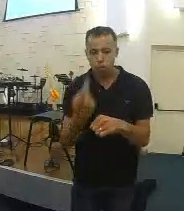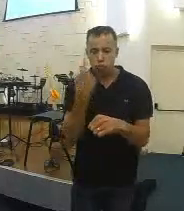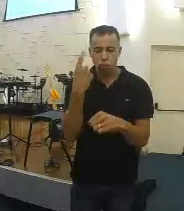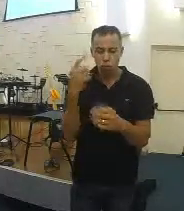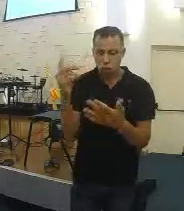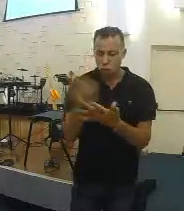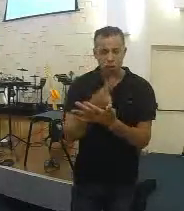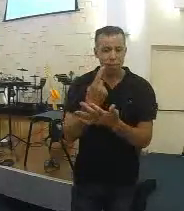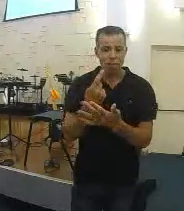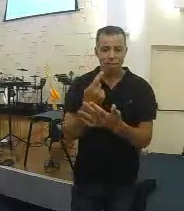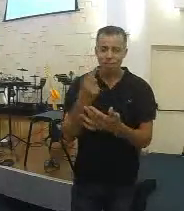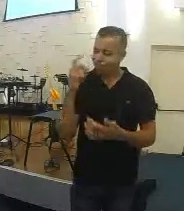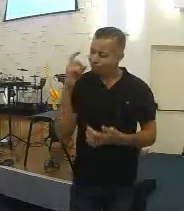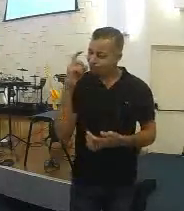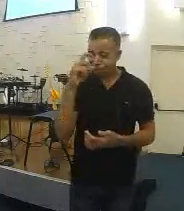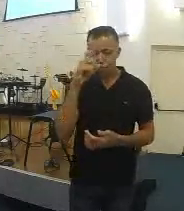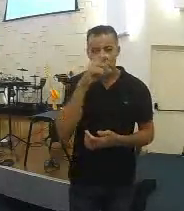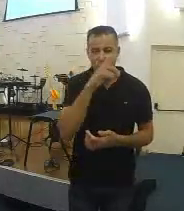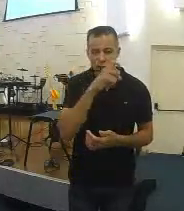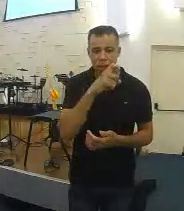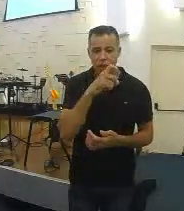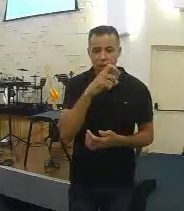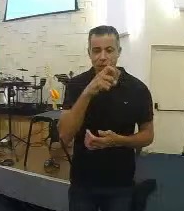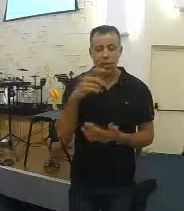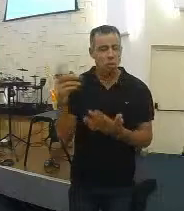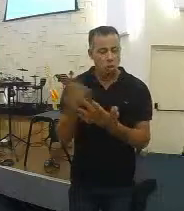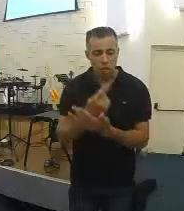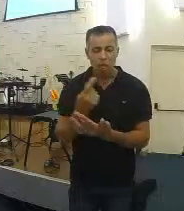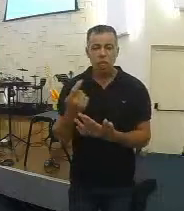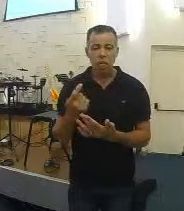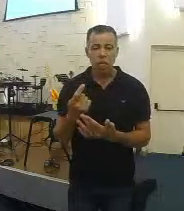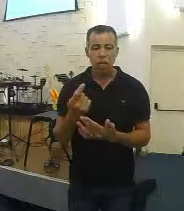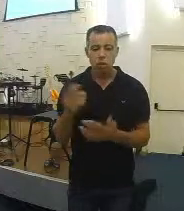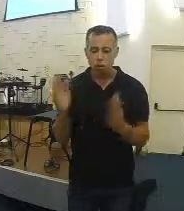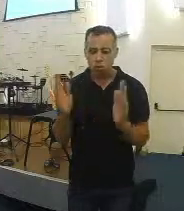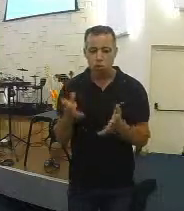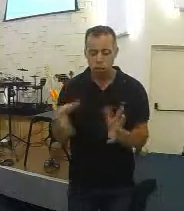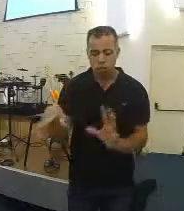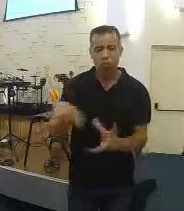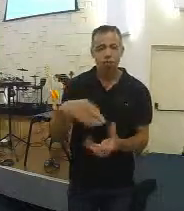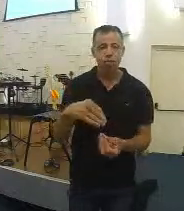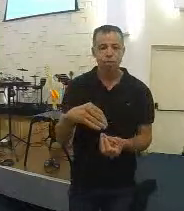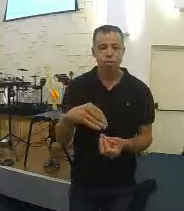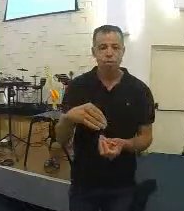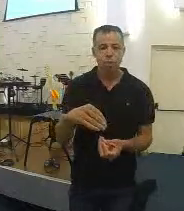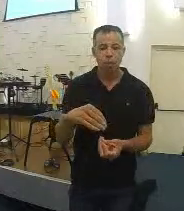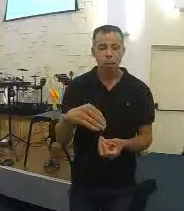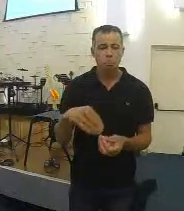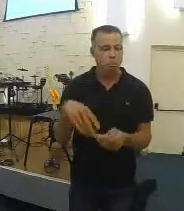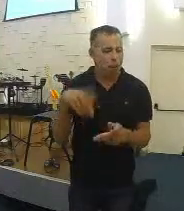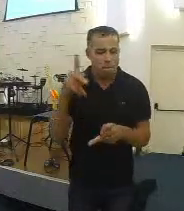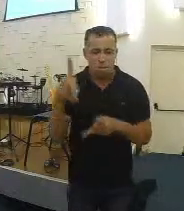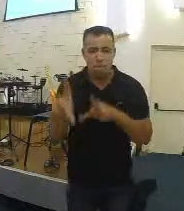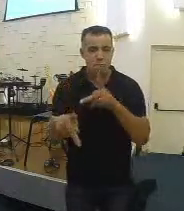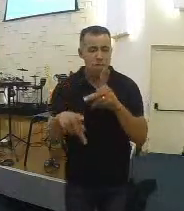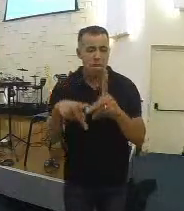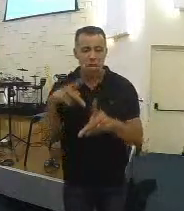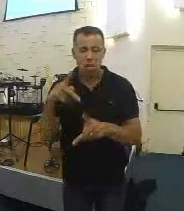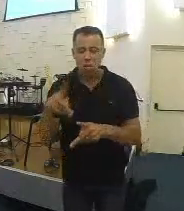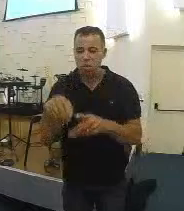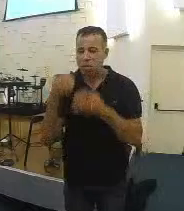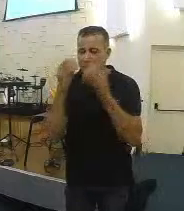Mas para mim é difícil entender uma coisa dessa. É o que acontece aqui, irmãos. Pessoas que deixaram de servir a